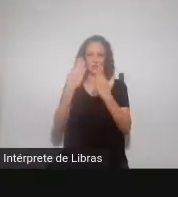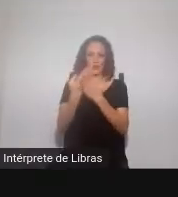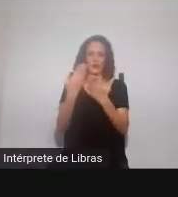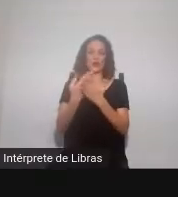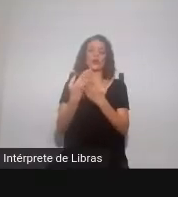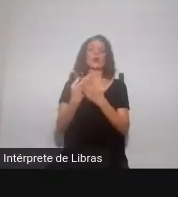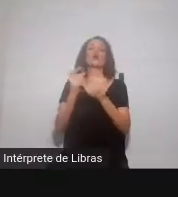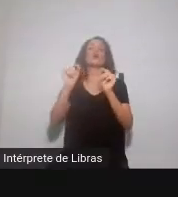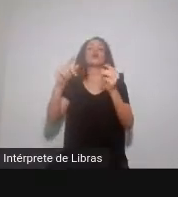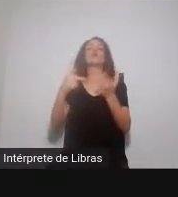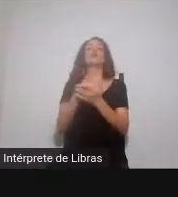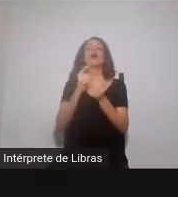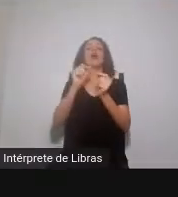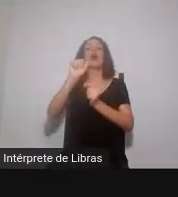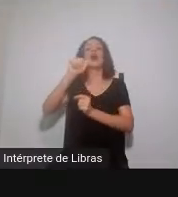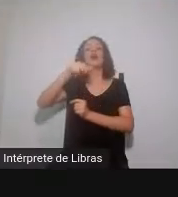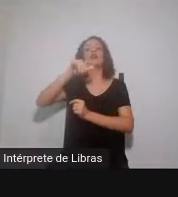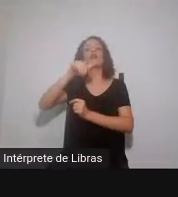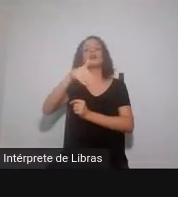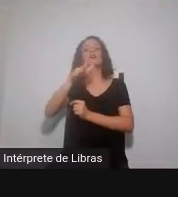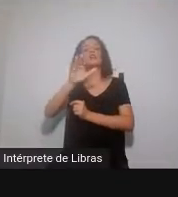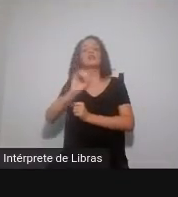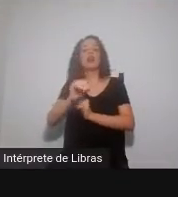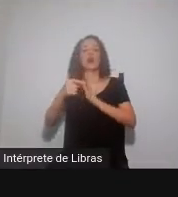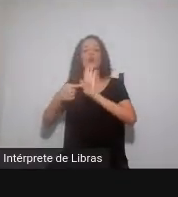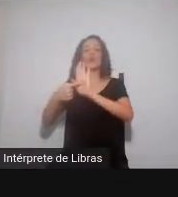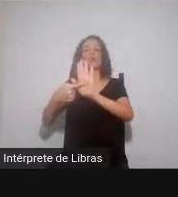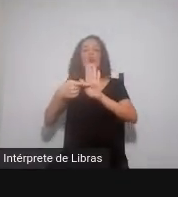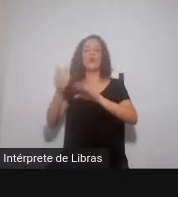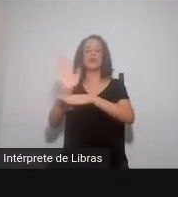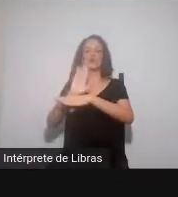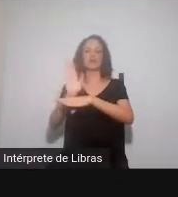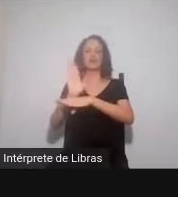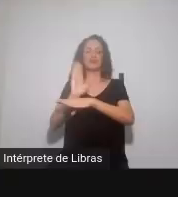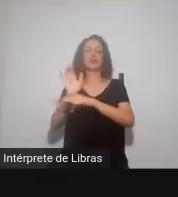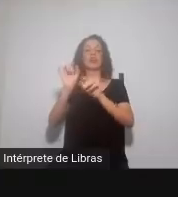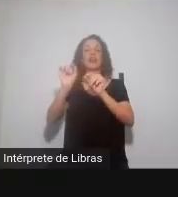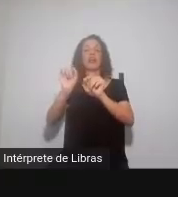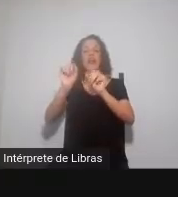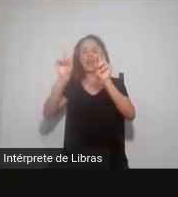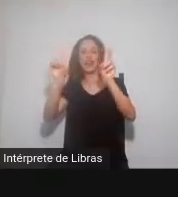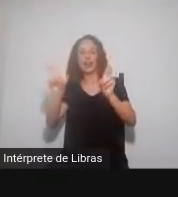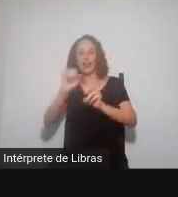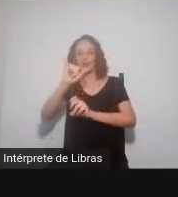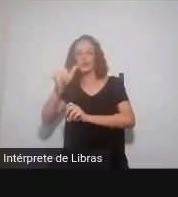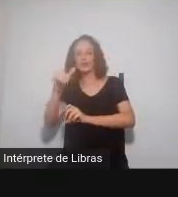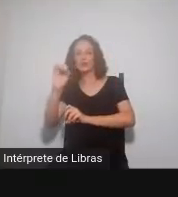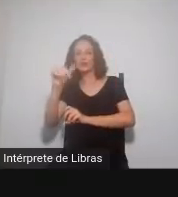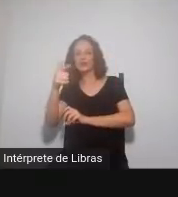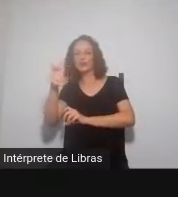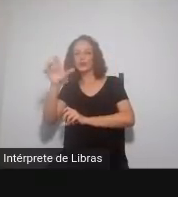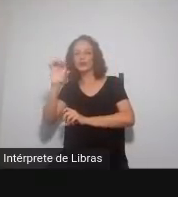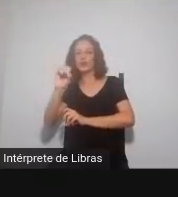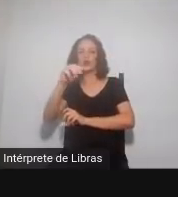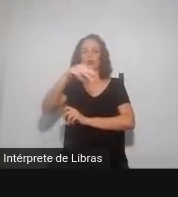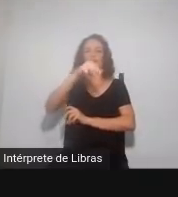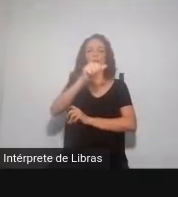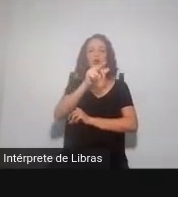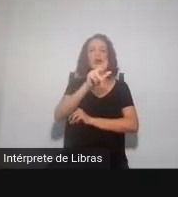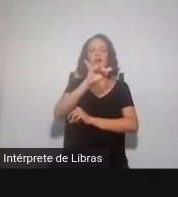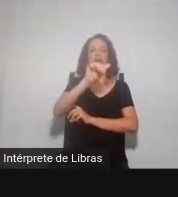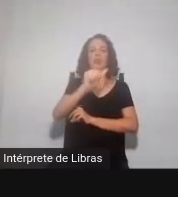partir da versão das crianças de Joy Maria. Aqui de Rapunzel, é um trabalho